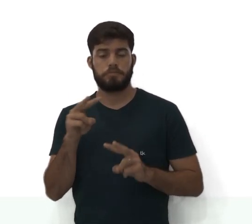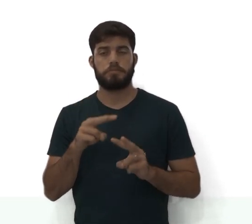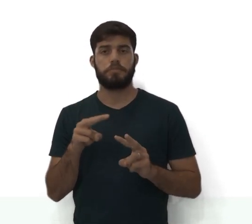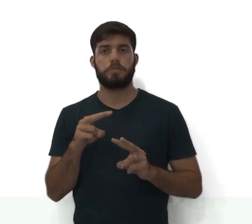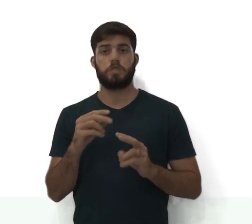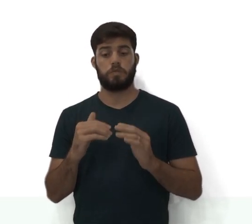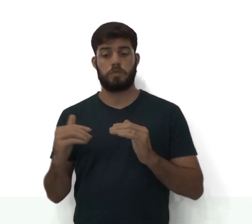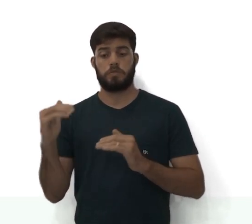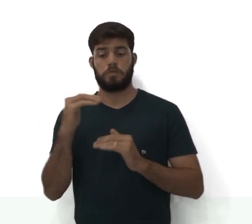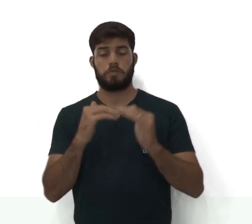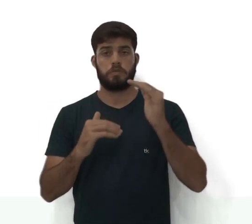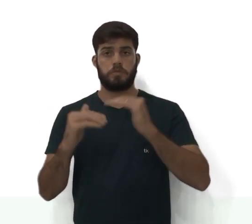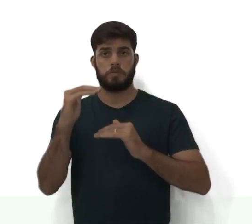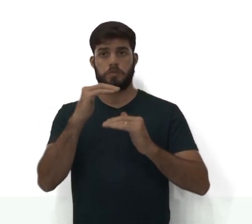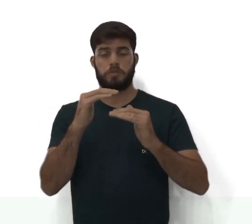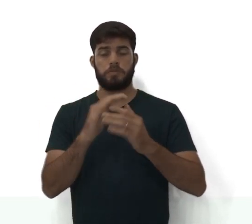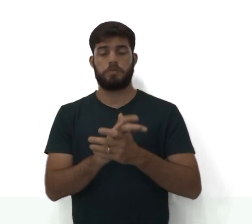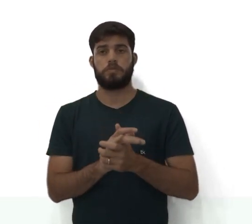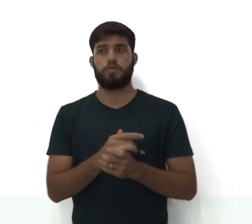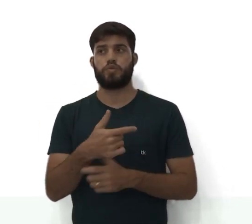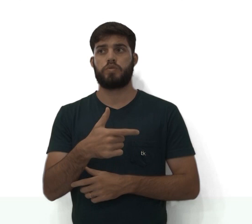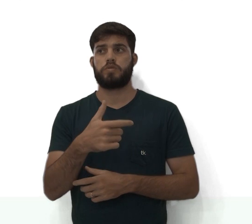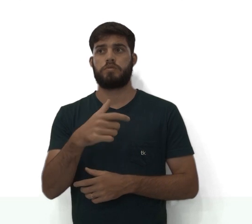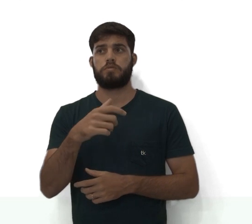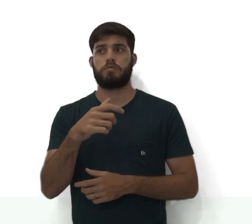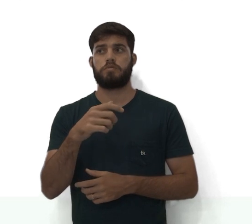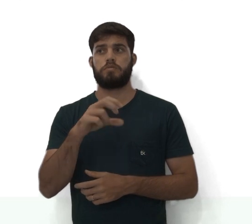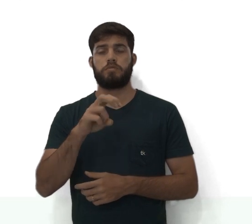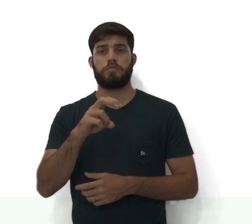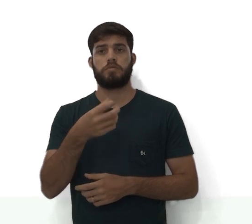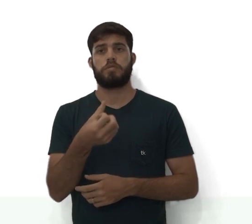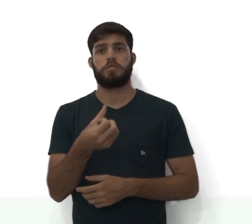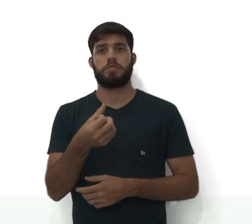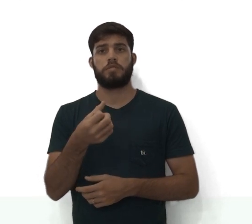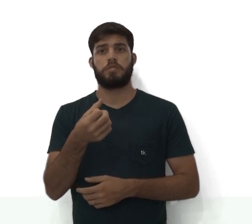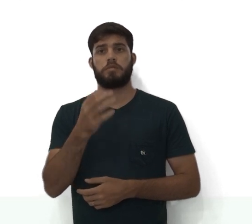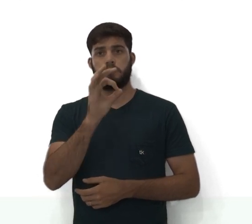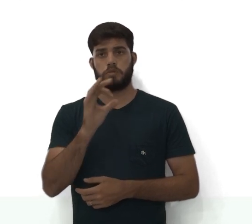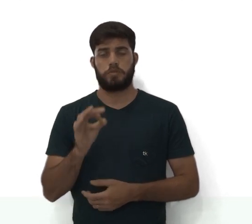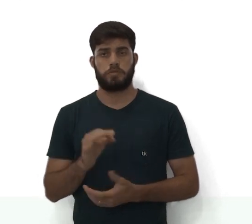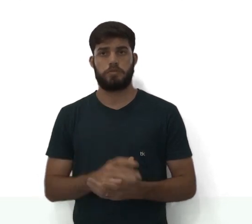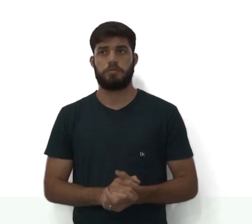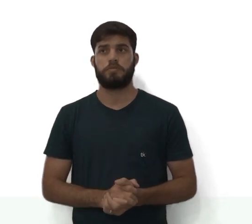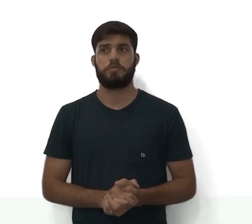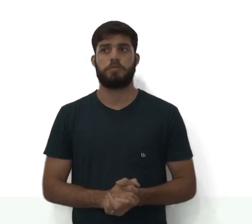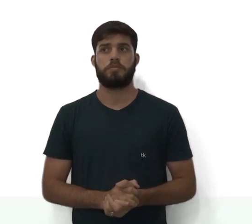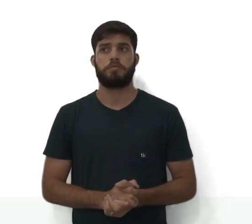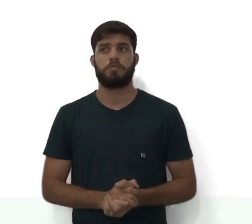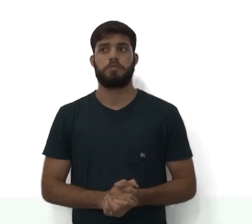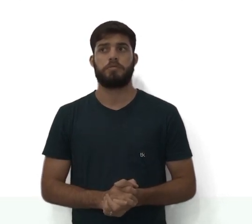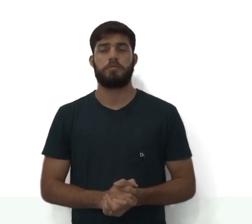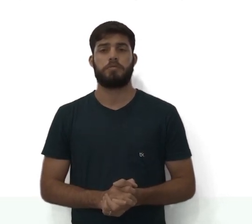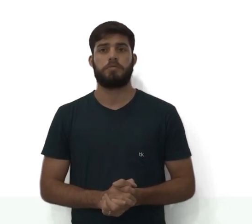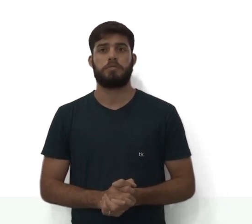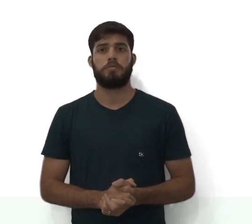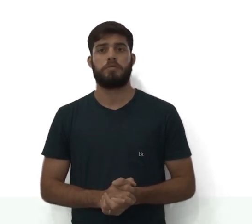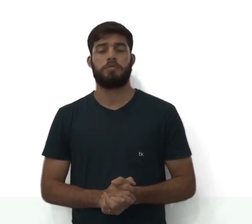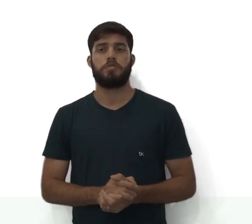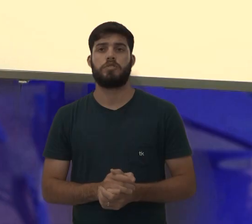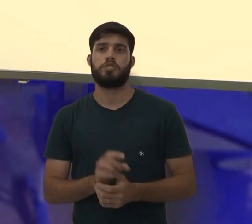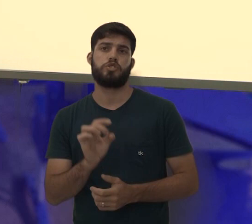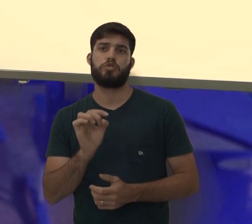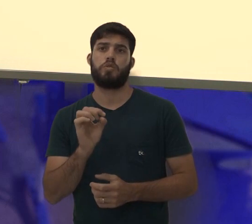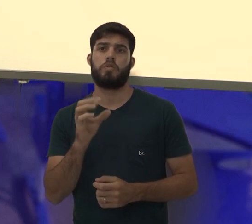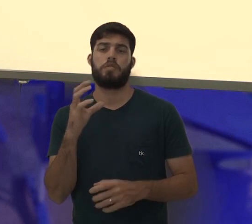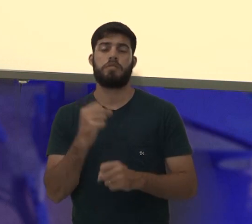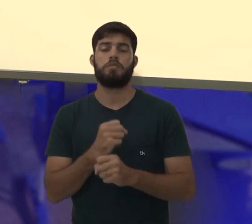10 meses é de 256% e pede para justificar. A justificativa aqui seria o cálculo